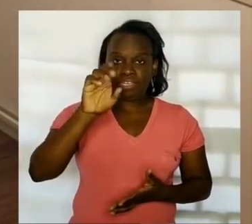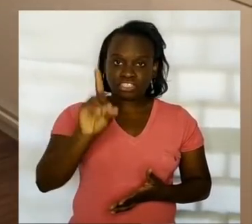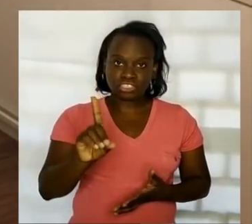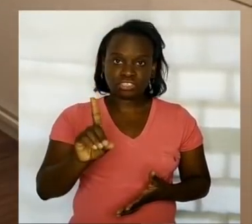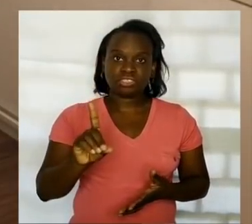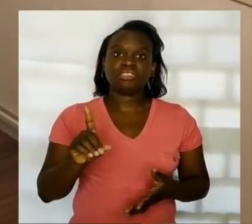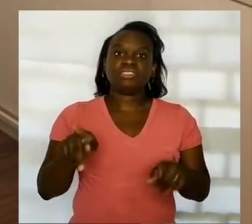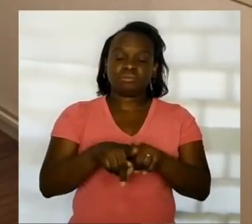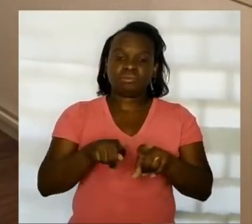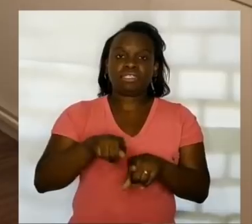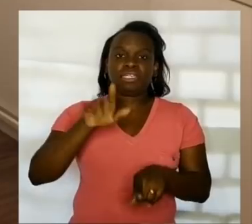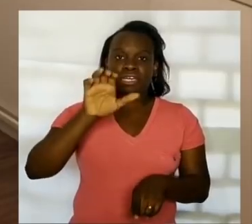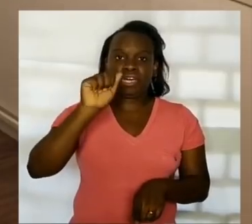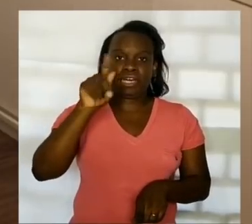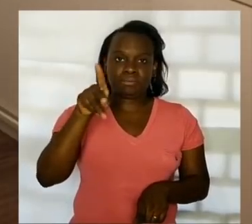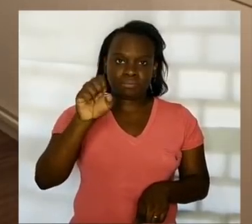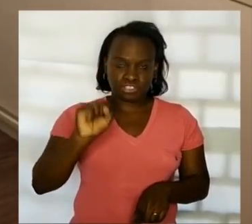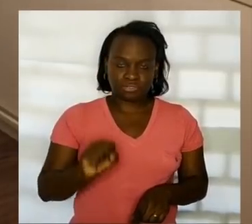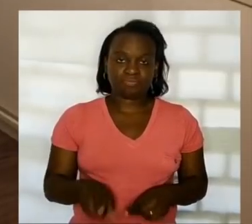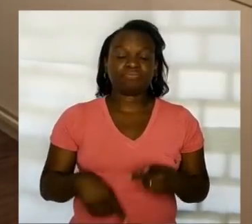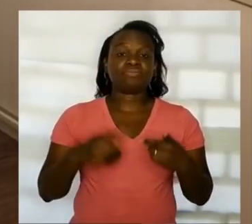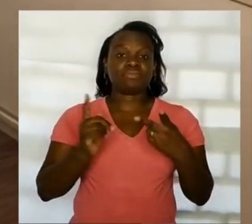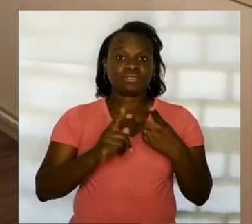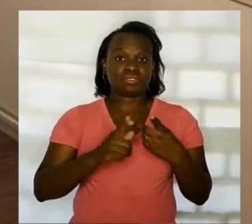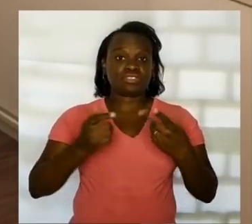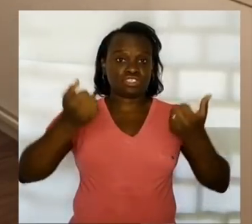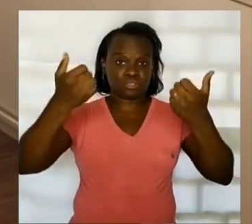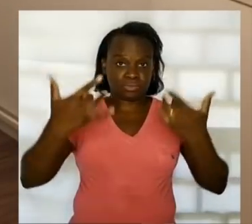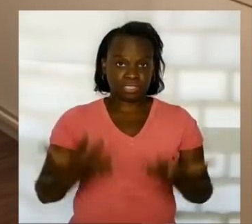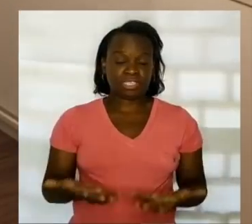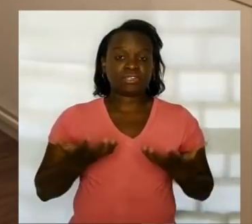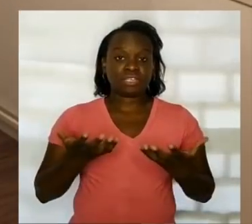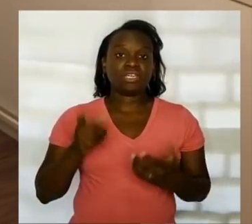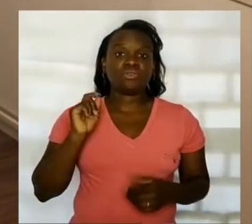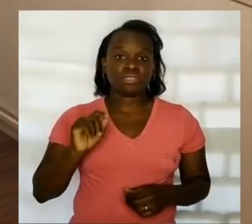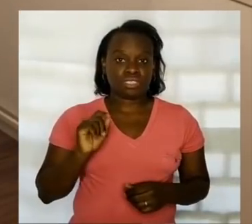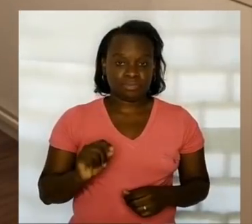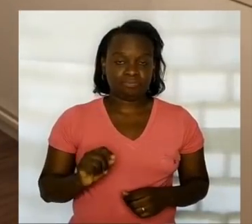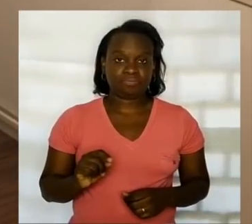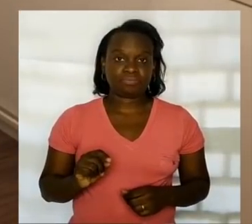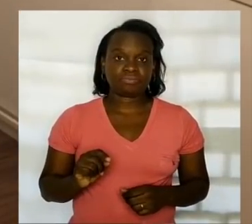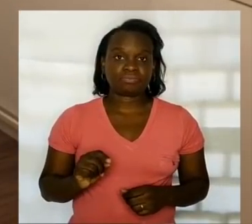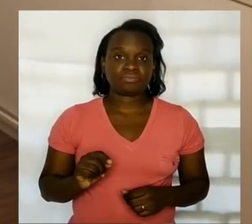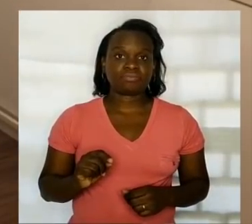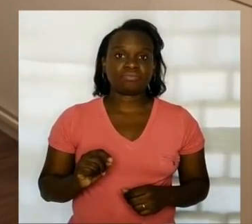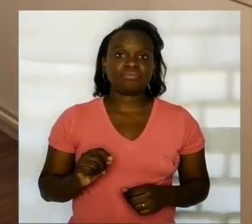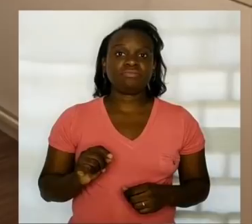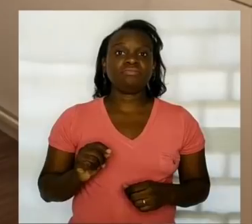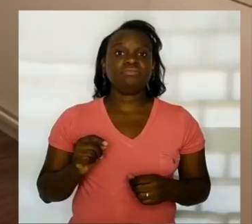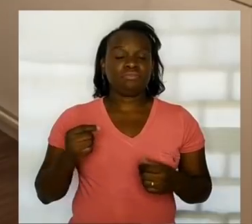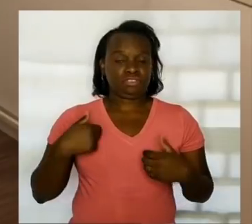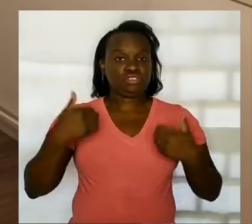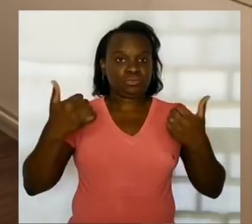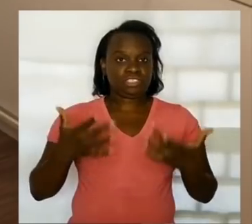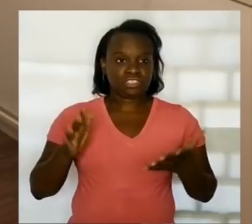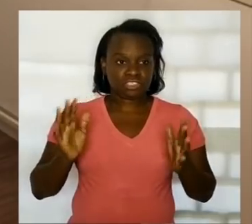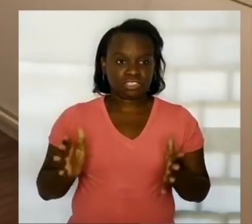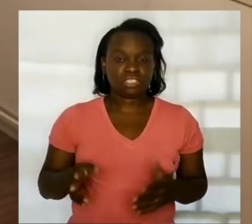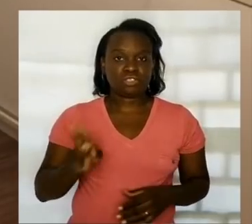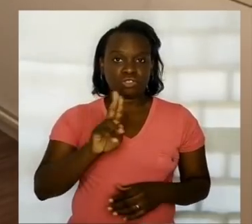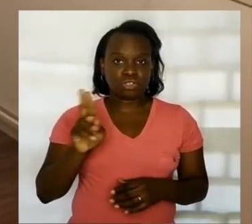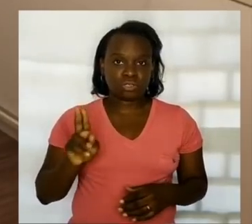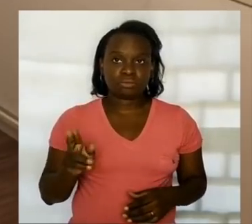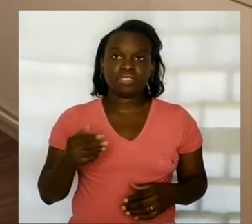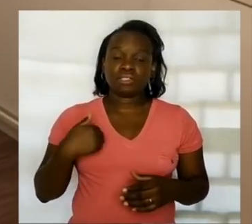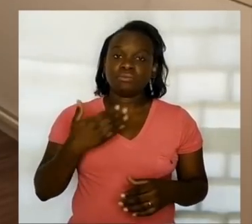e da CAPES. A segunda coisa que eu queria rapidamente apontar com vocês é, como eu falei, um